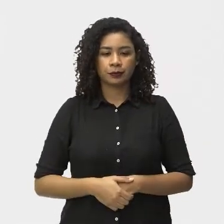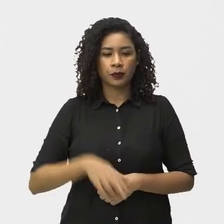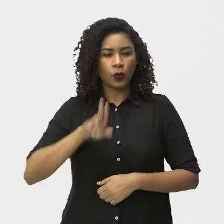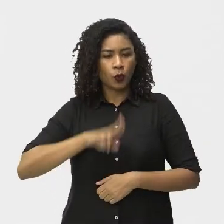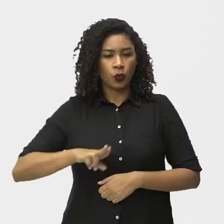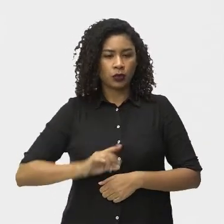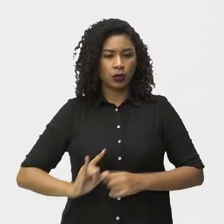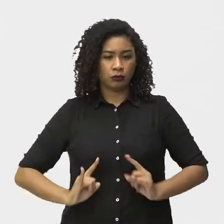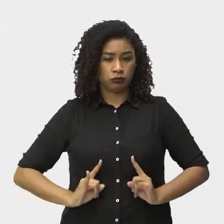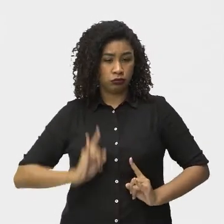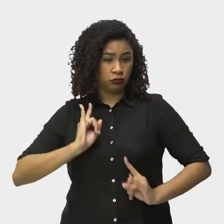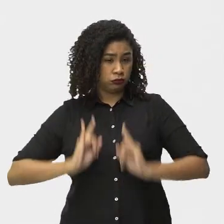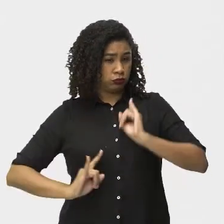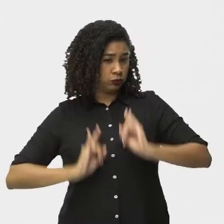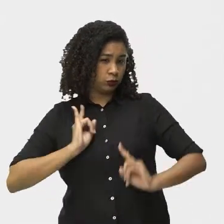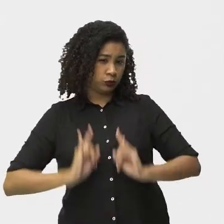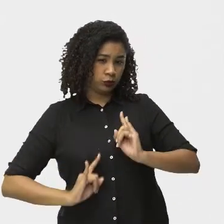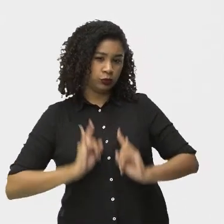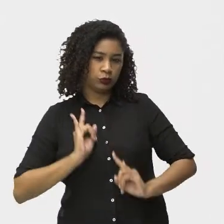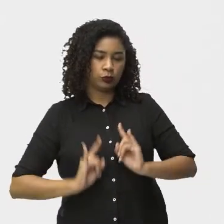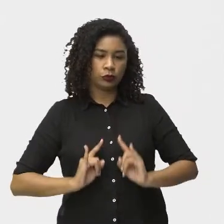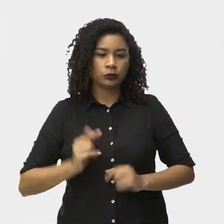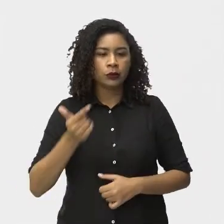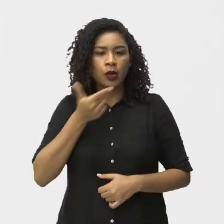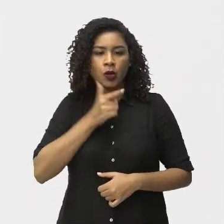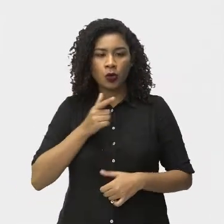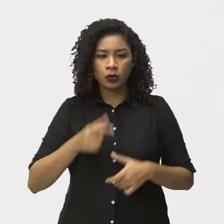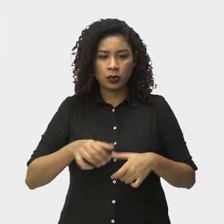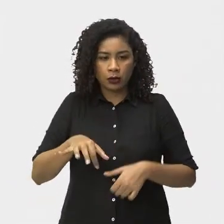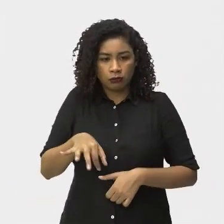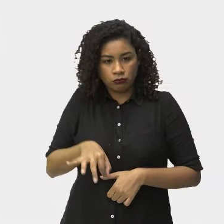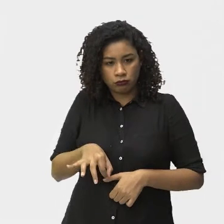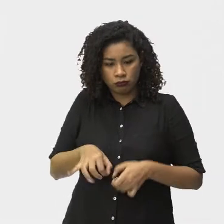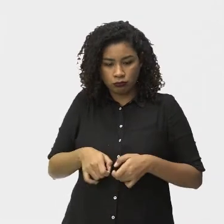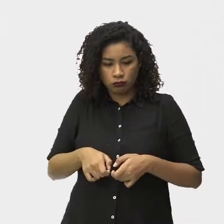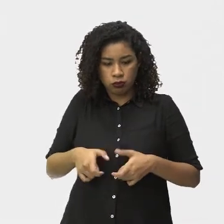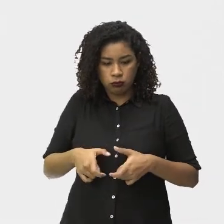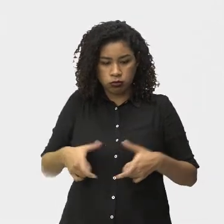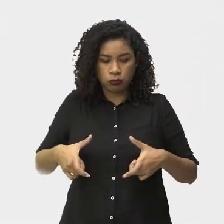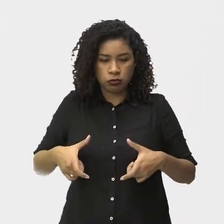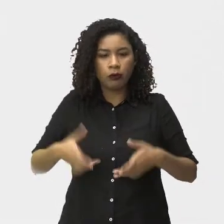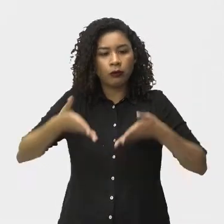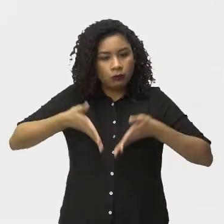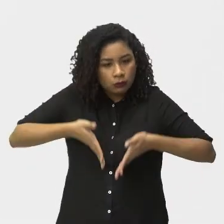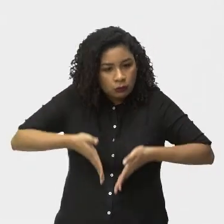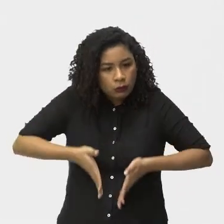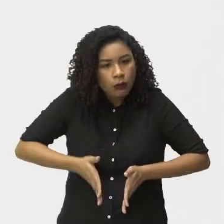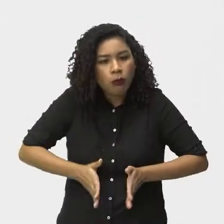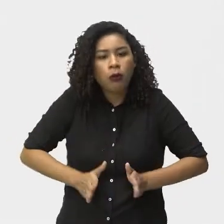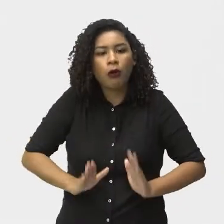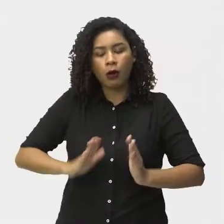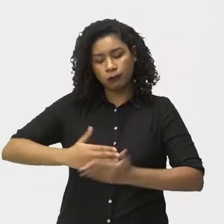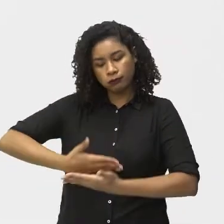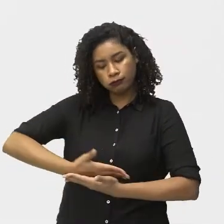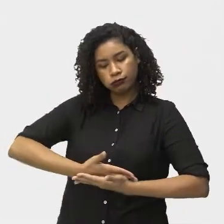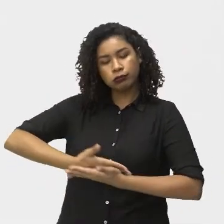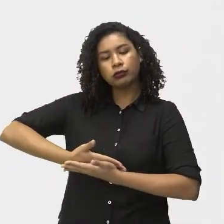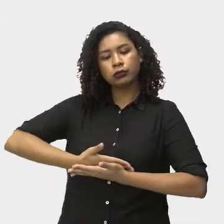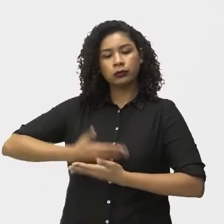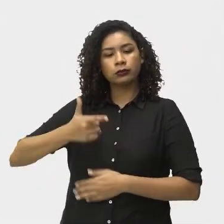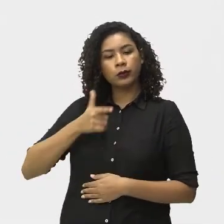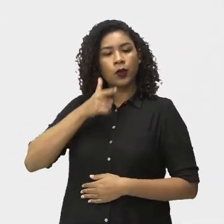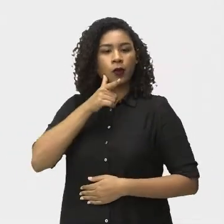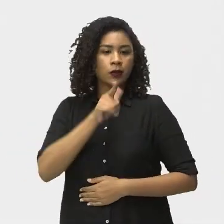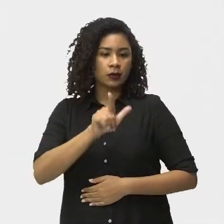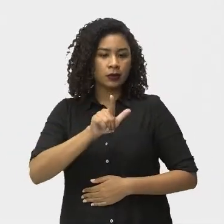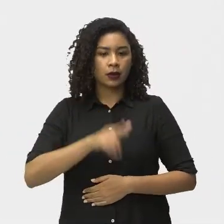hormônios, ela vai dilatar para que aconteça ali a passagem do bebê, tá? No momento do parto normal, onde o bebê ele vai passar ali pelo canal vaginal.